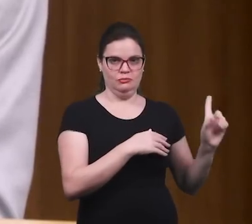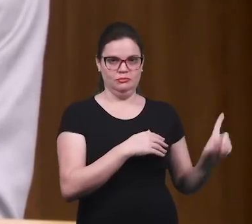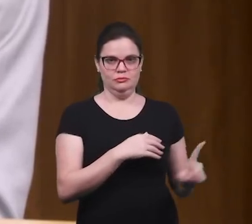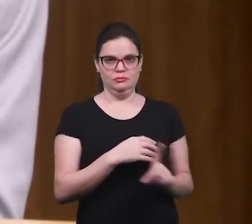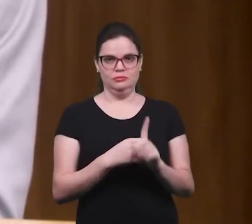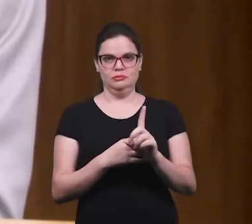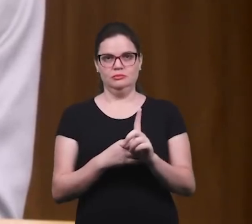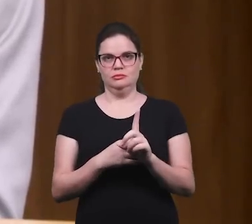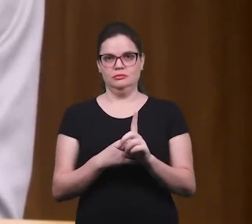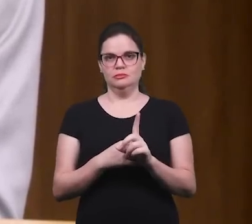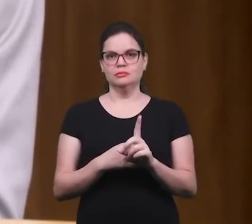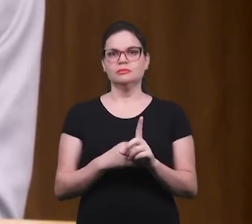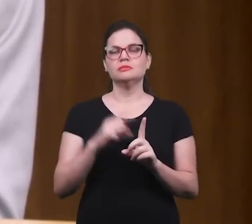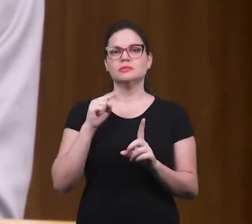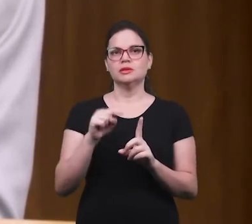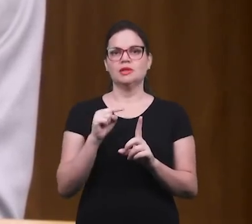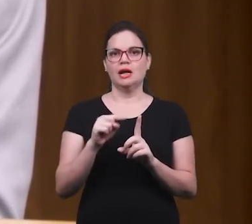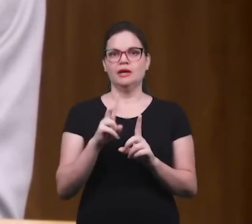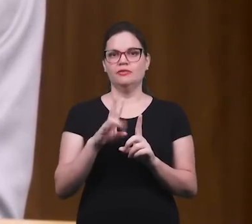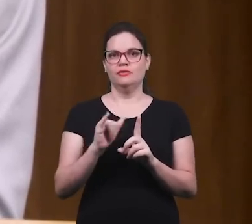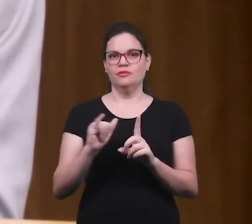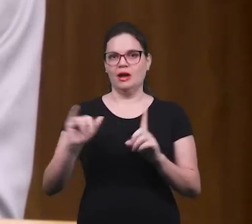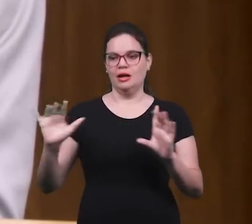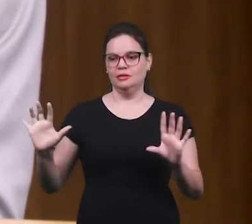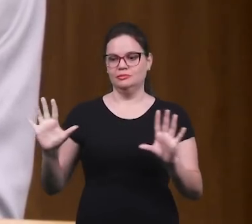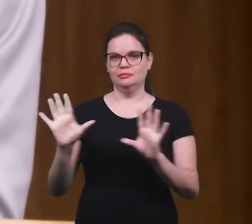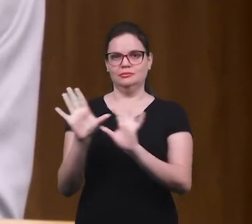assim, uniciar